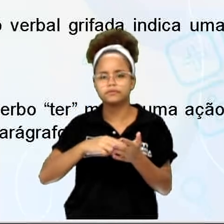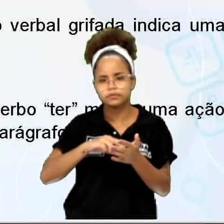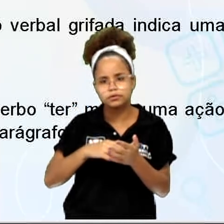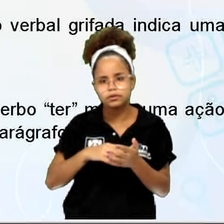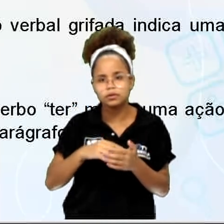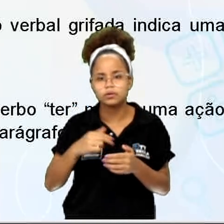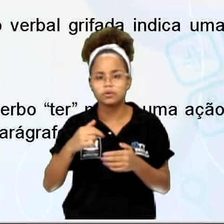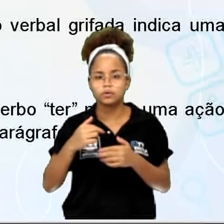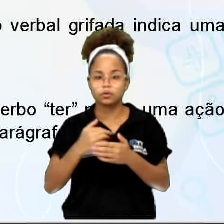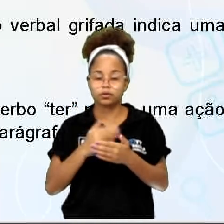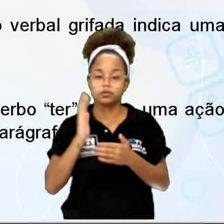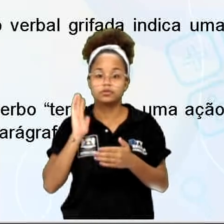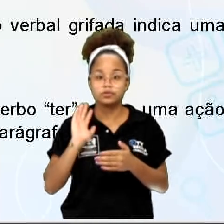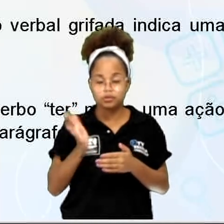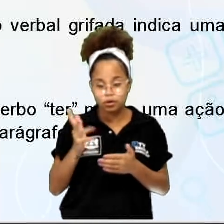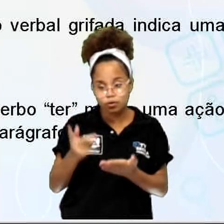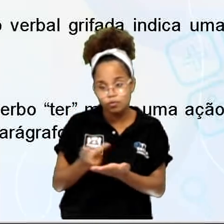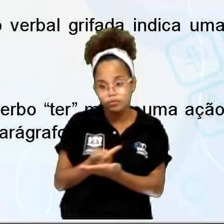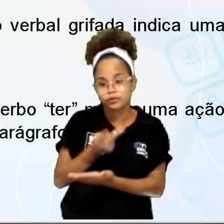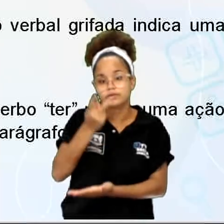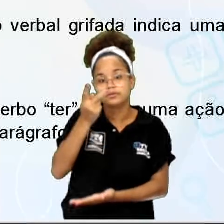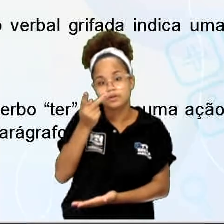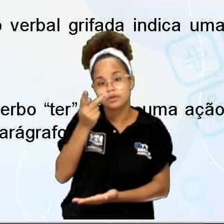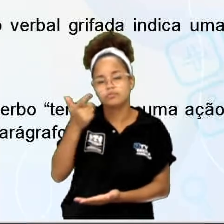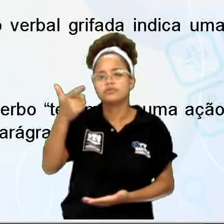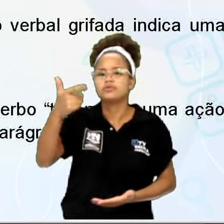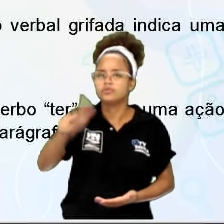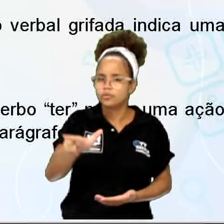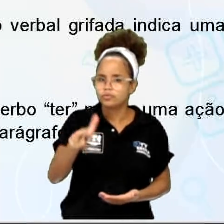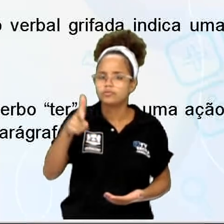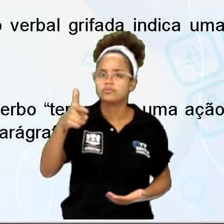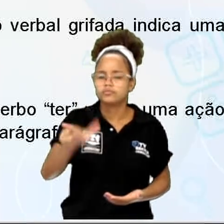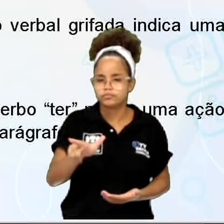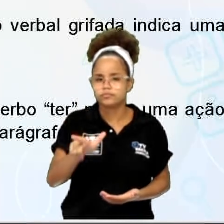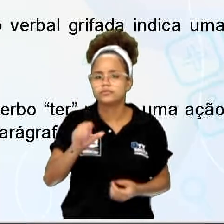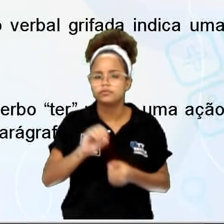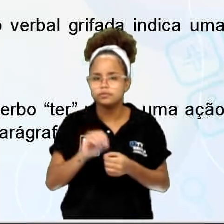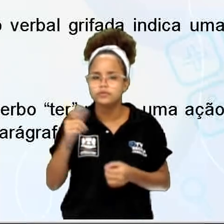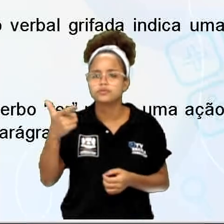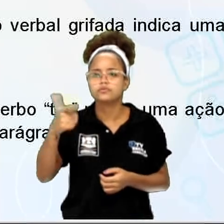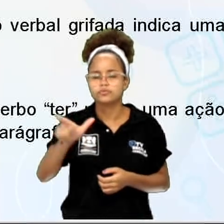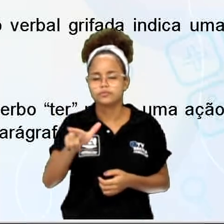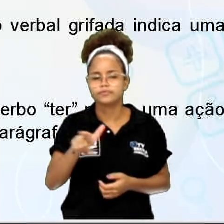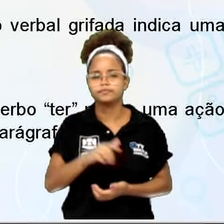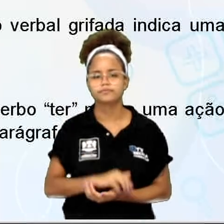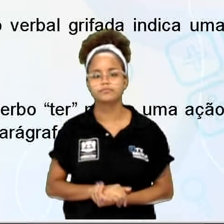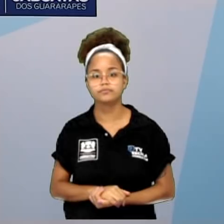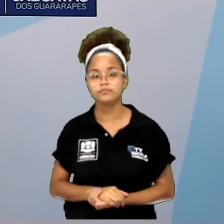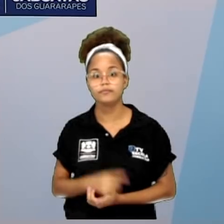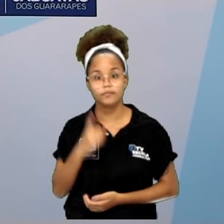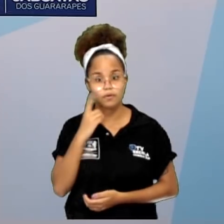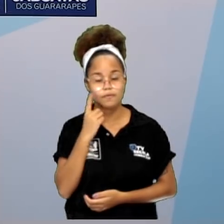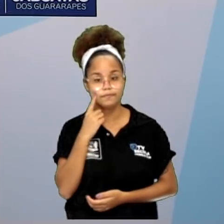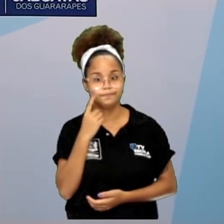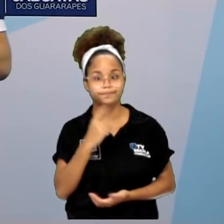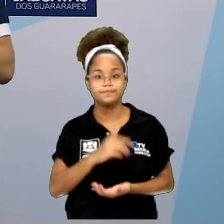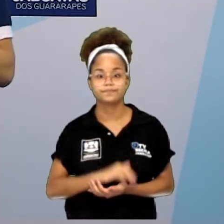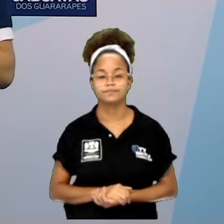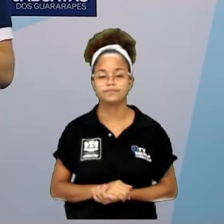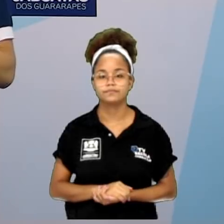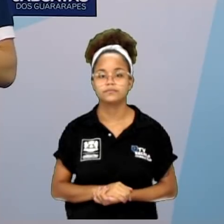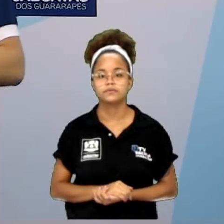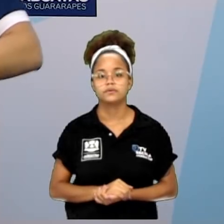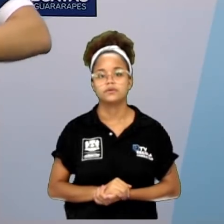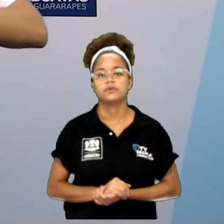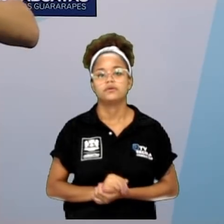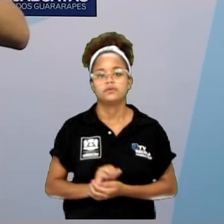passada prolongada, repetida e com limitação e com limites imprecisos. Olha só, pessoal, quando se